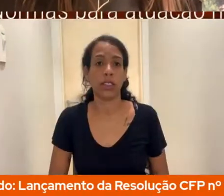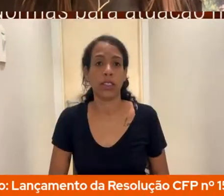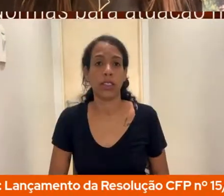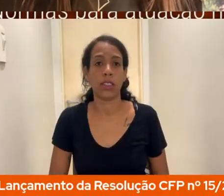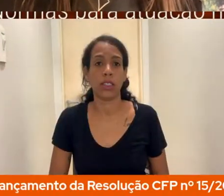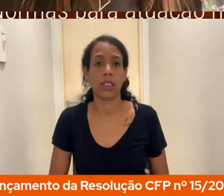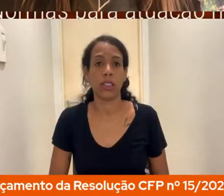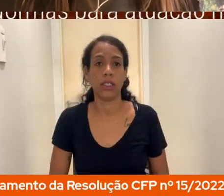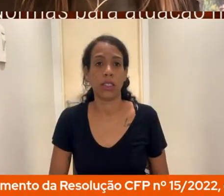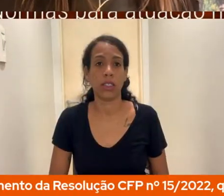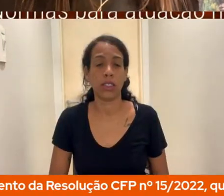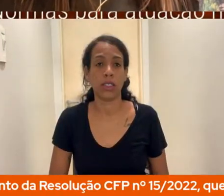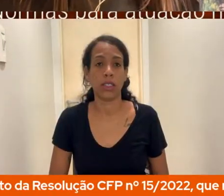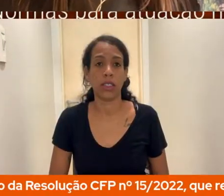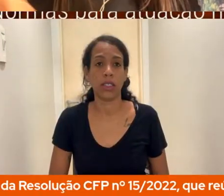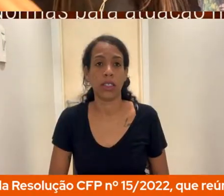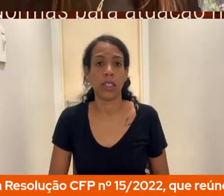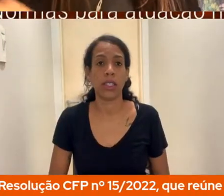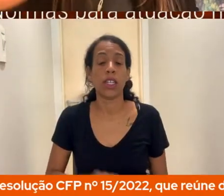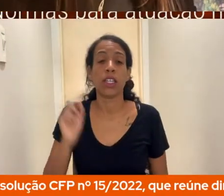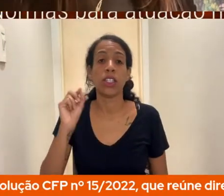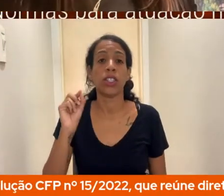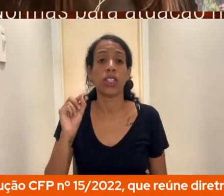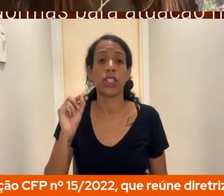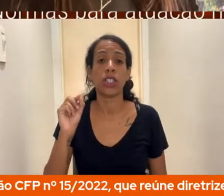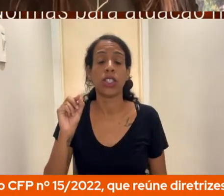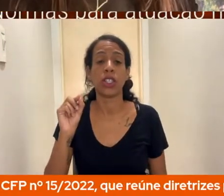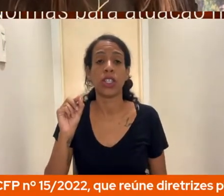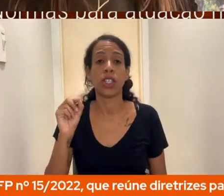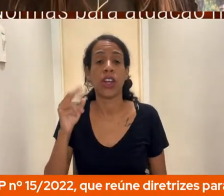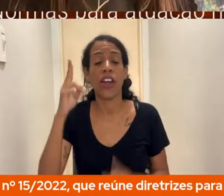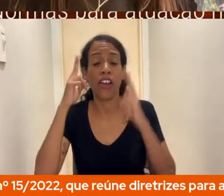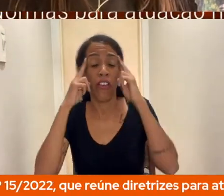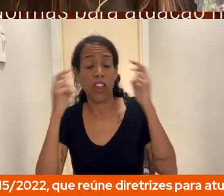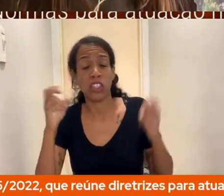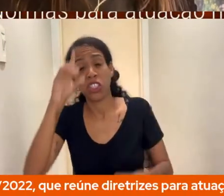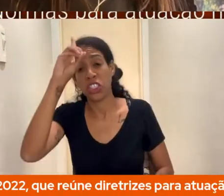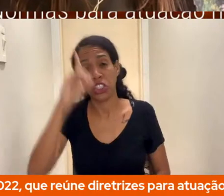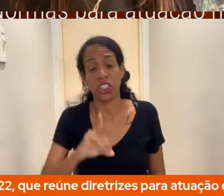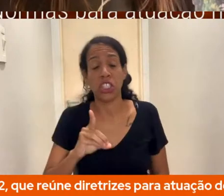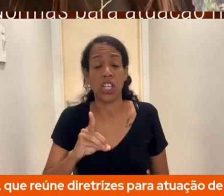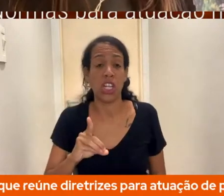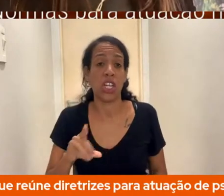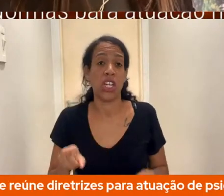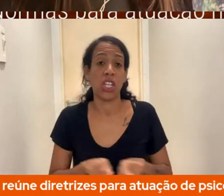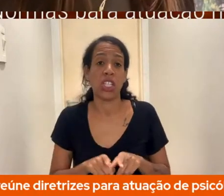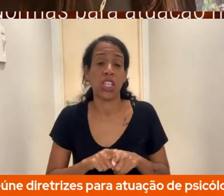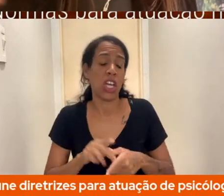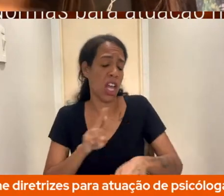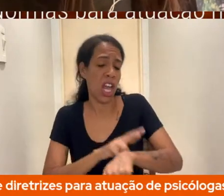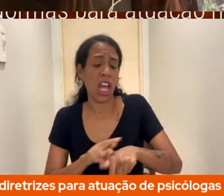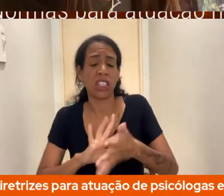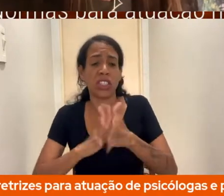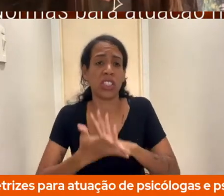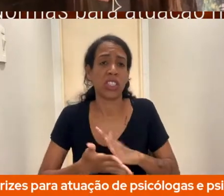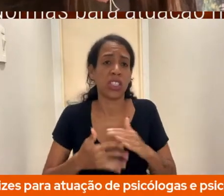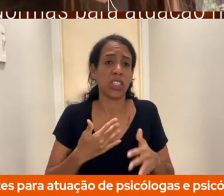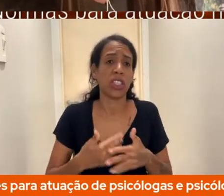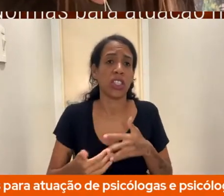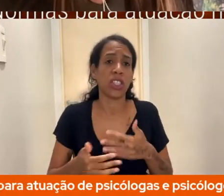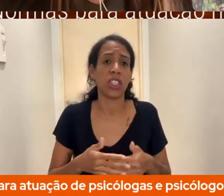Então vamos lá, Flávia. De que forma as questões, né, de violações de direito e as questões de raça, classe,